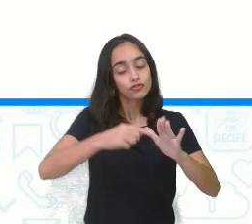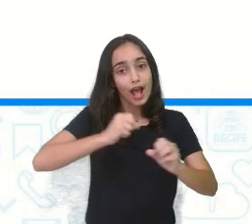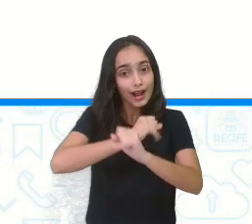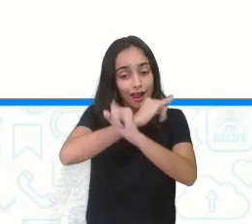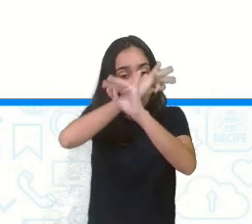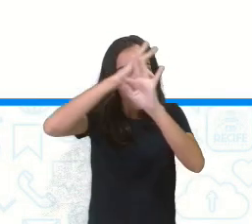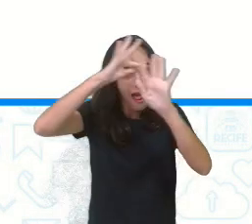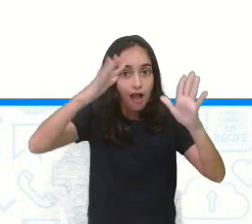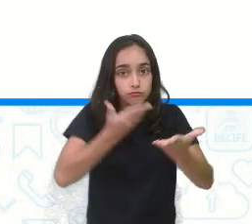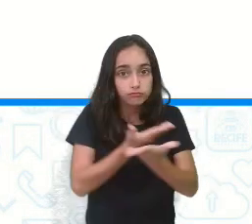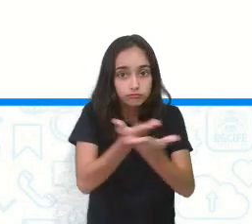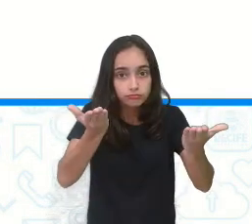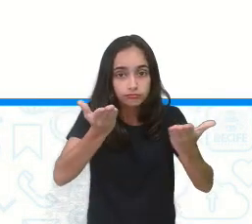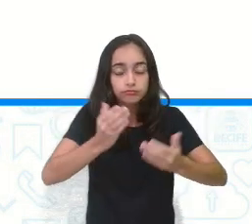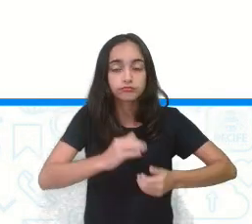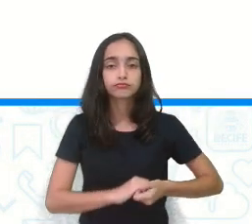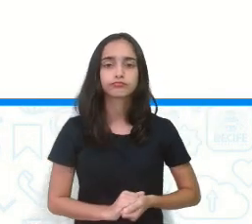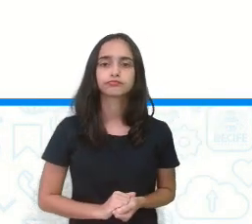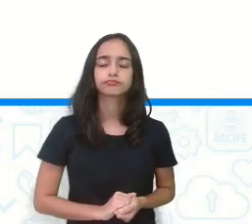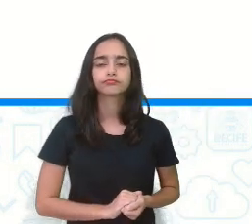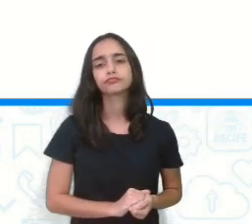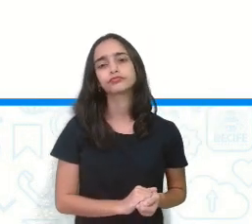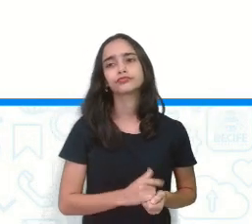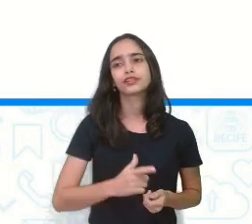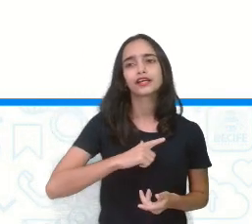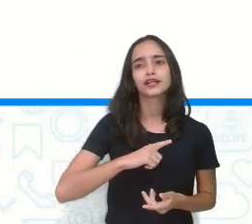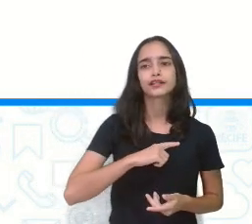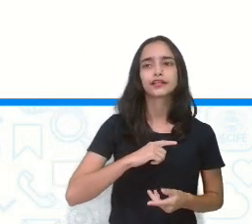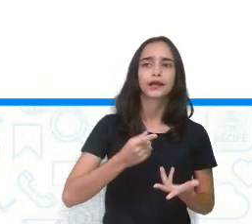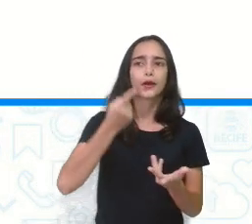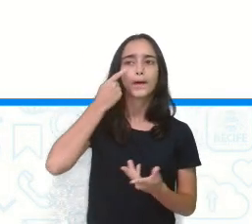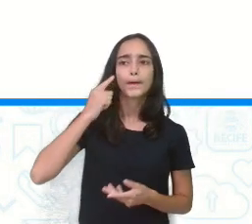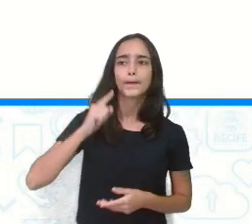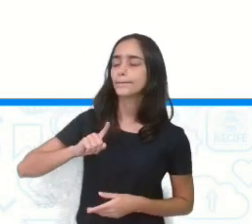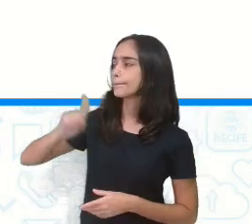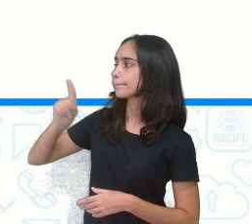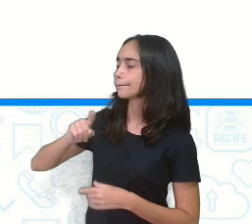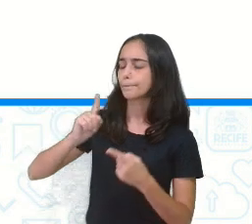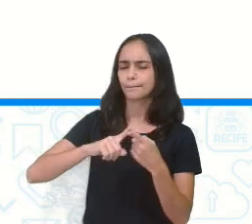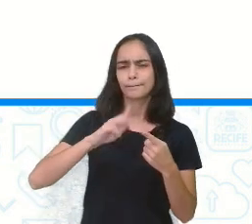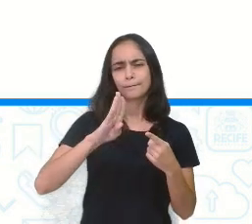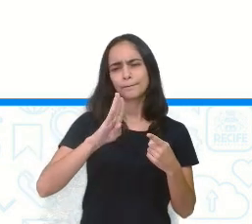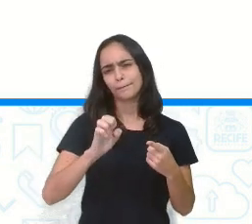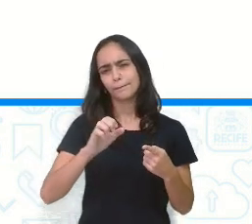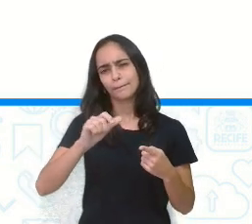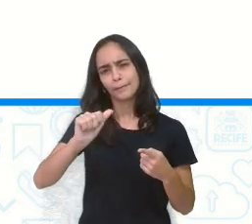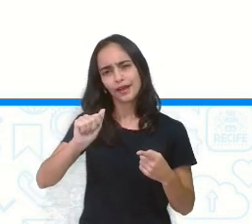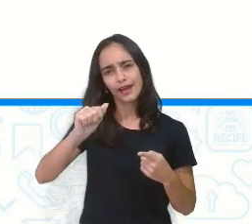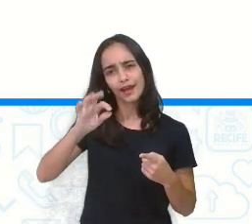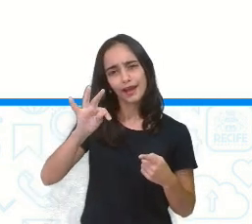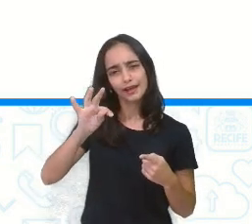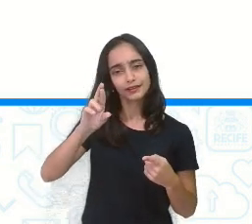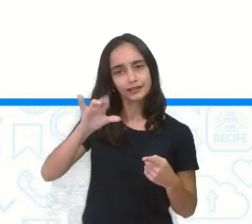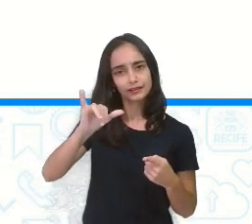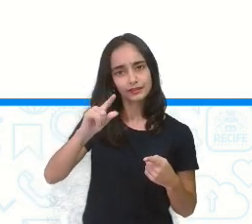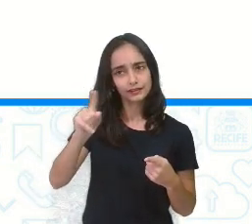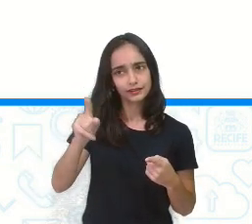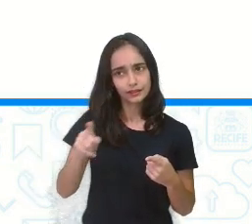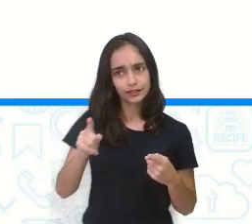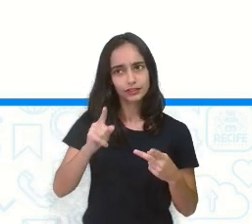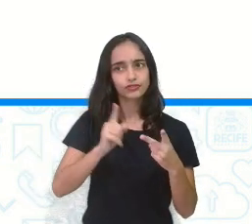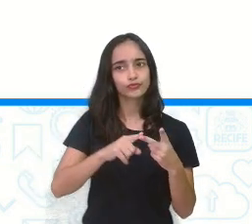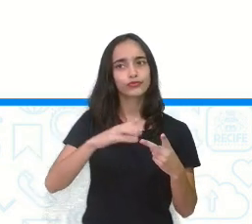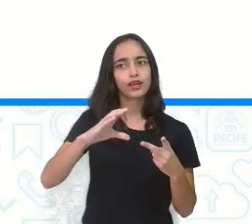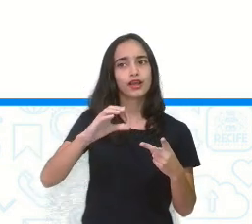né? Vocês visualizam melhor. Tem Beatriz, Marcos, Vitor, Camila, Cláudio,